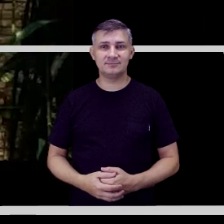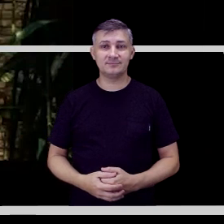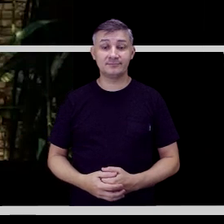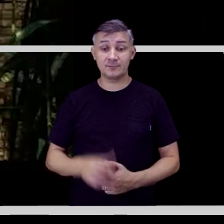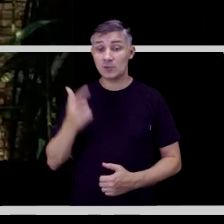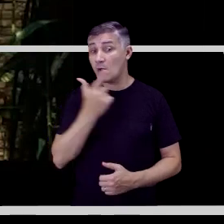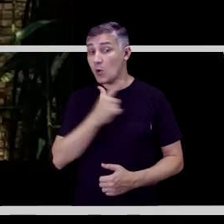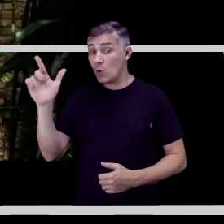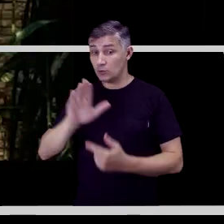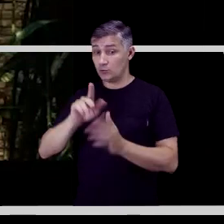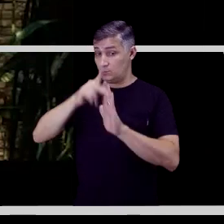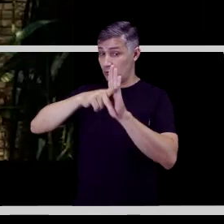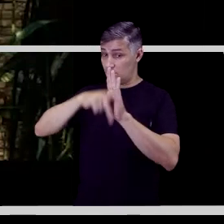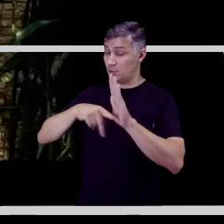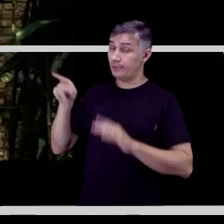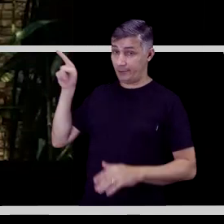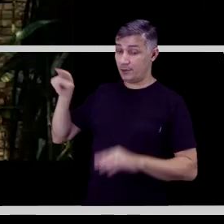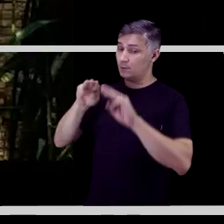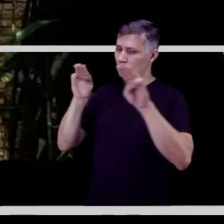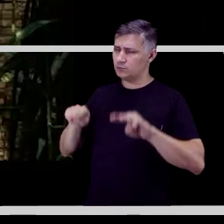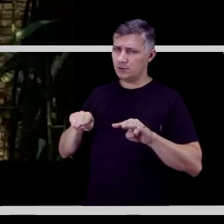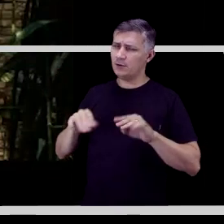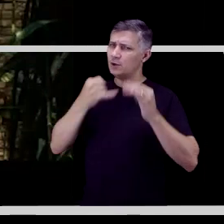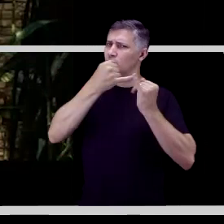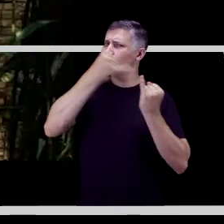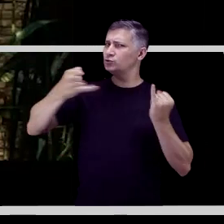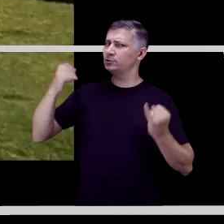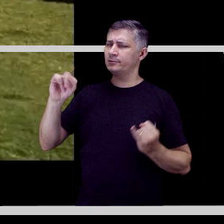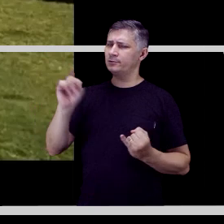no edifício, cada época do ano, o desenho dessas sombras está diferente.